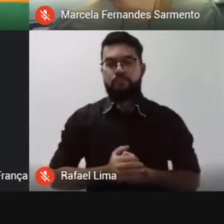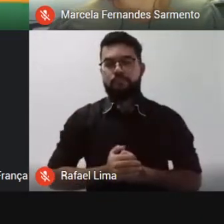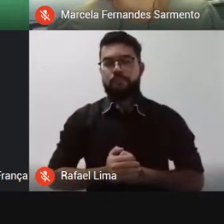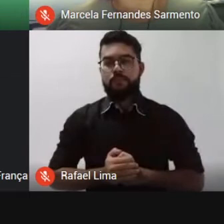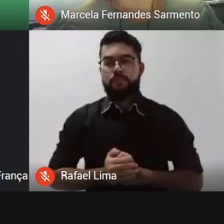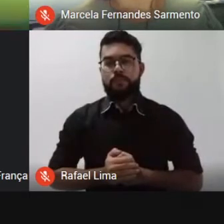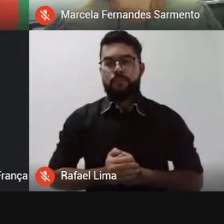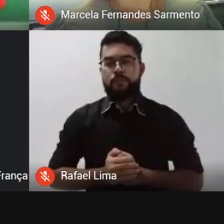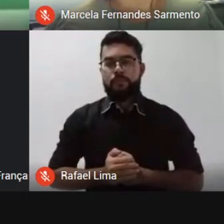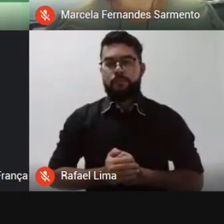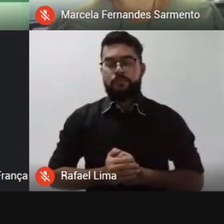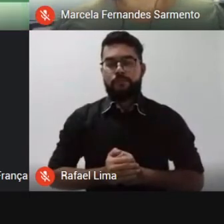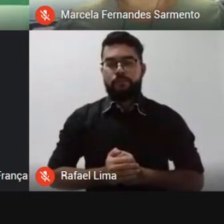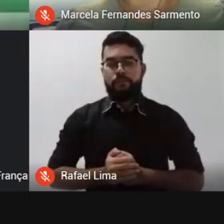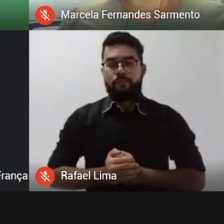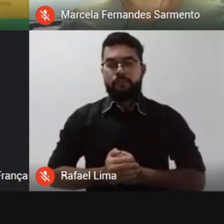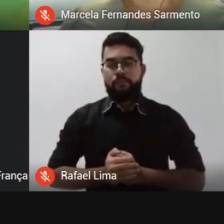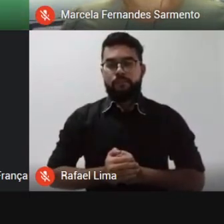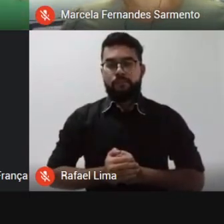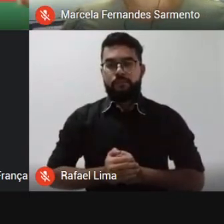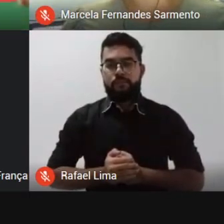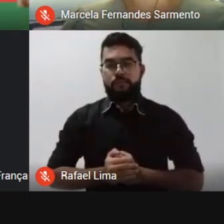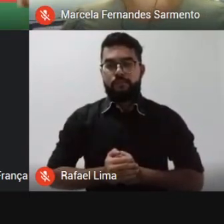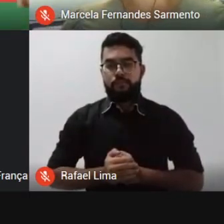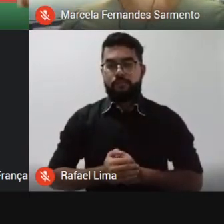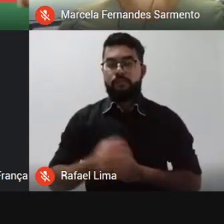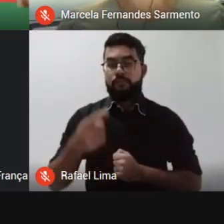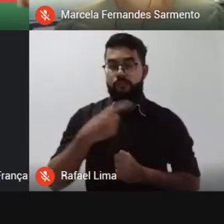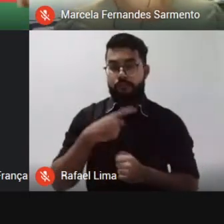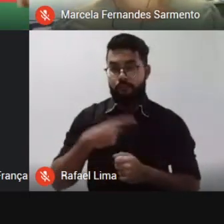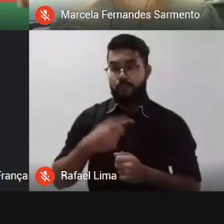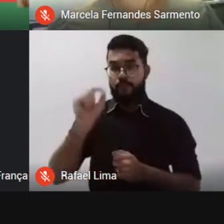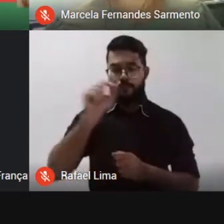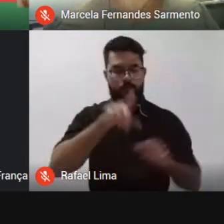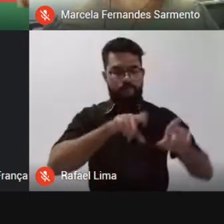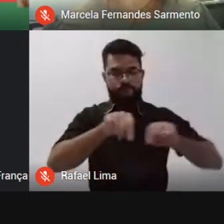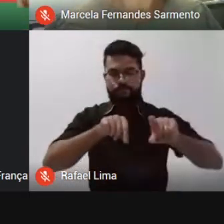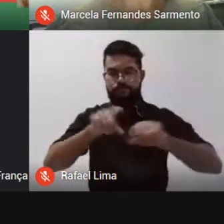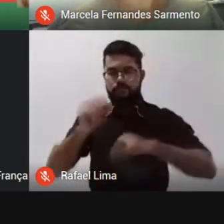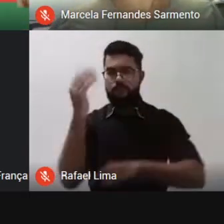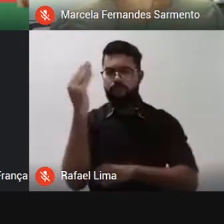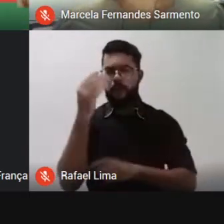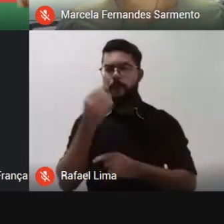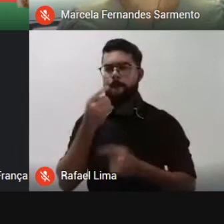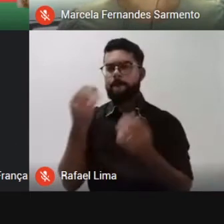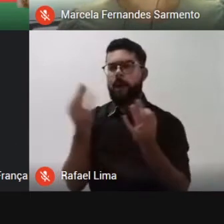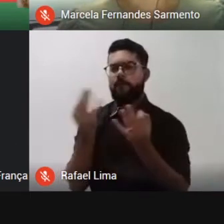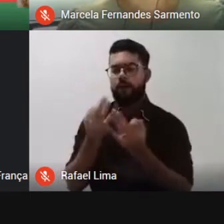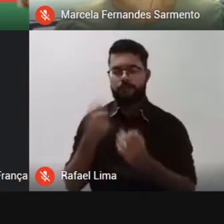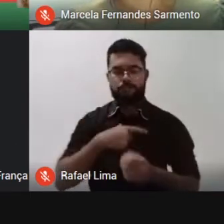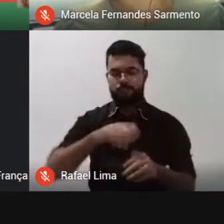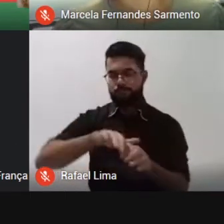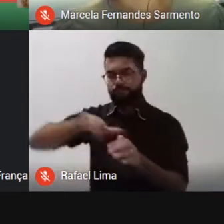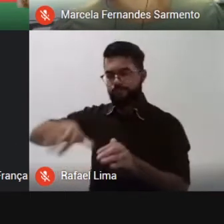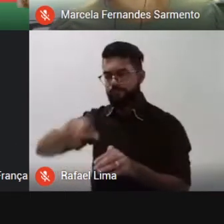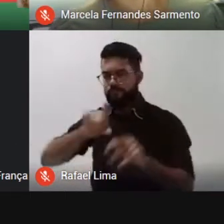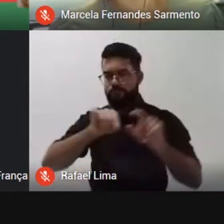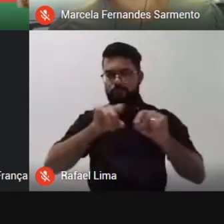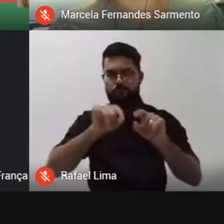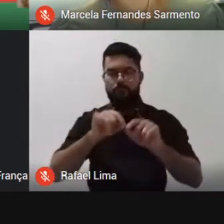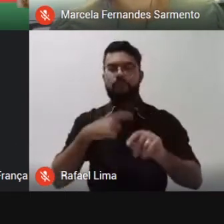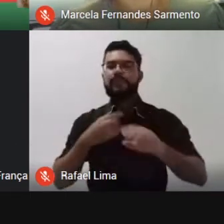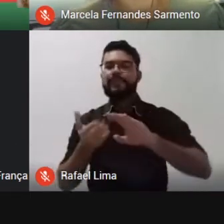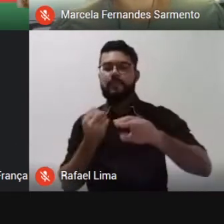Certo? A seleção e separação das peças, ou seja, depois de desconstruir e tirar os pregos,